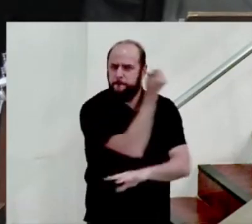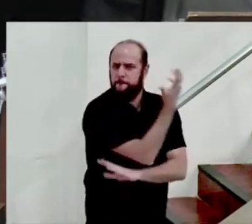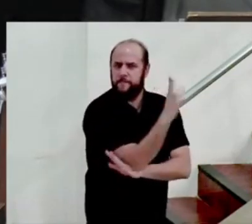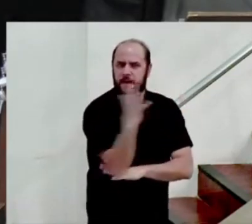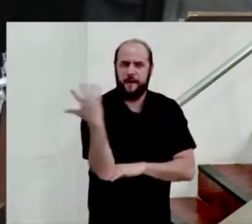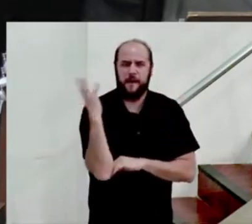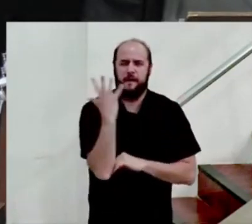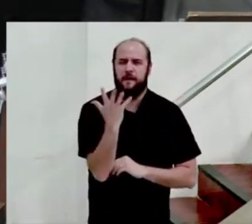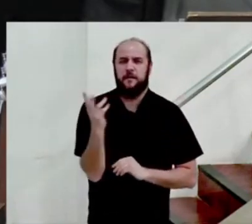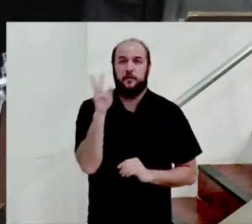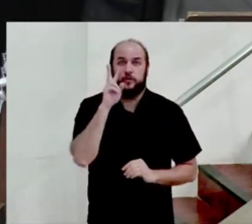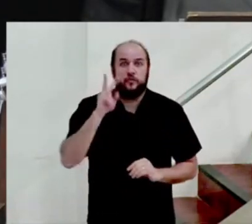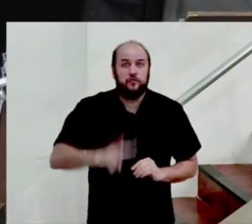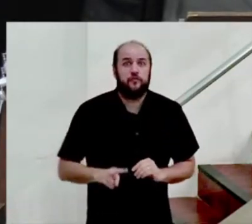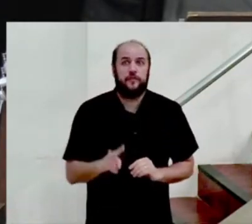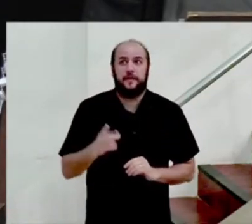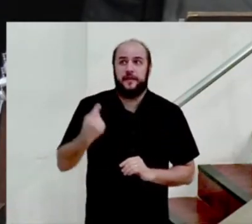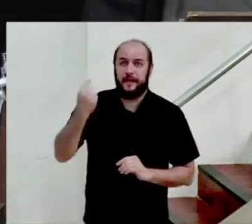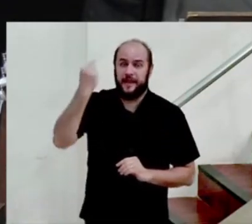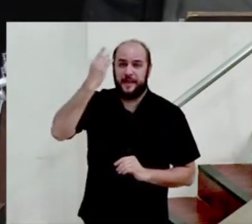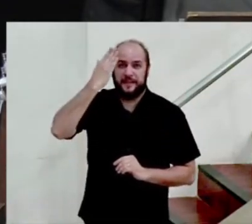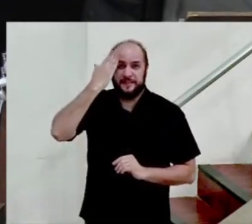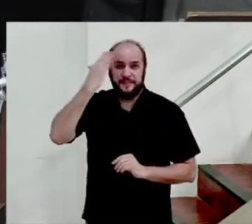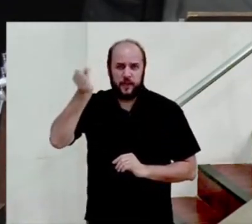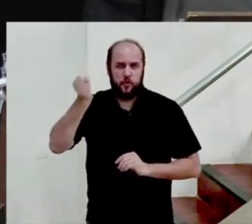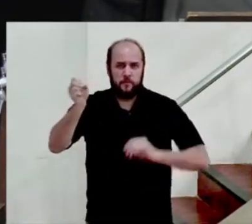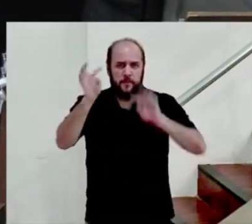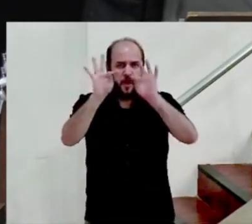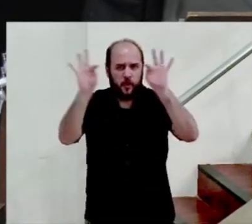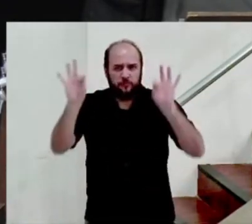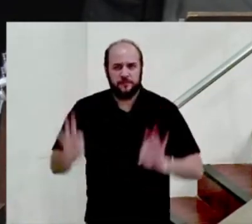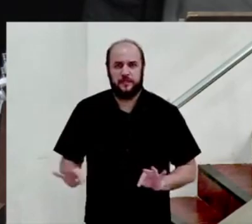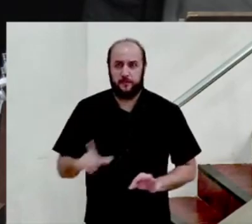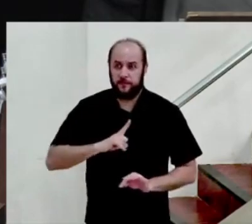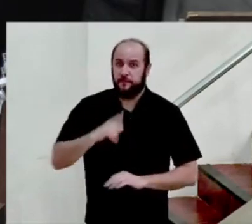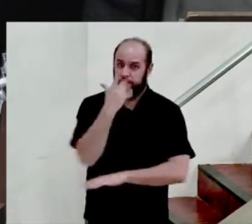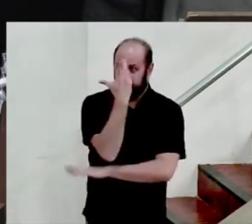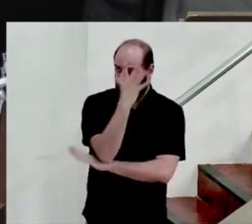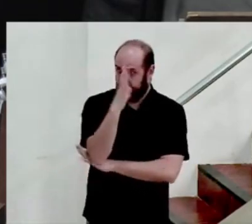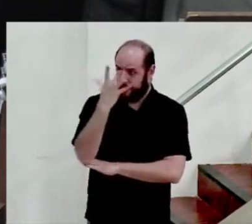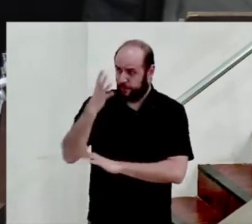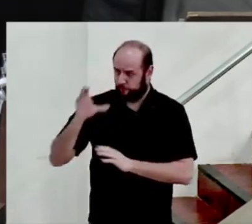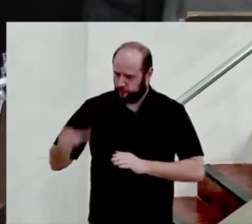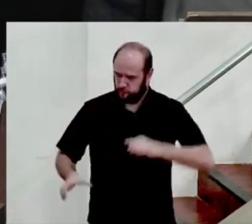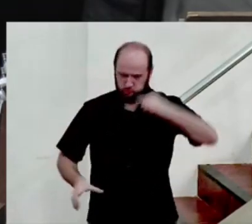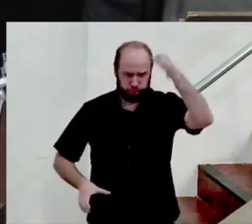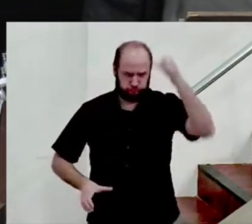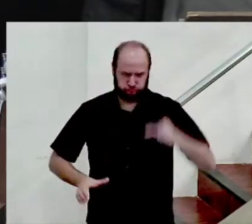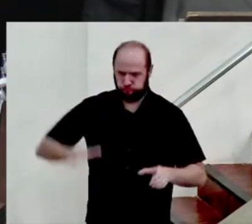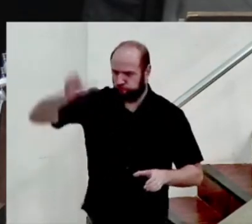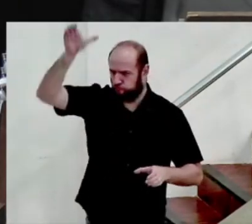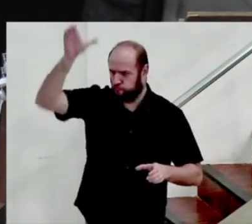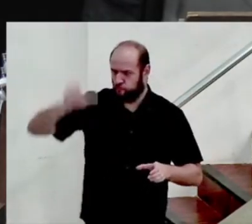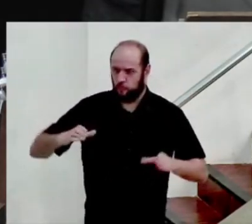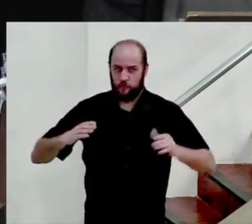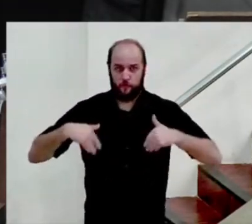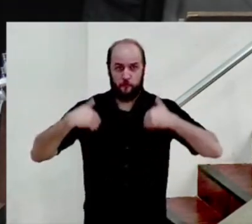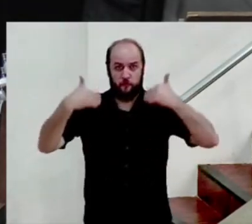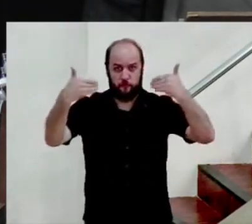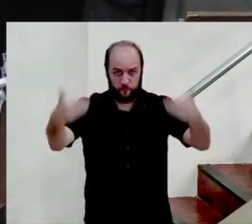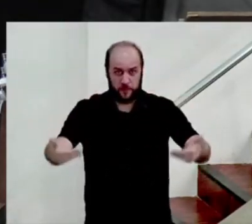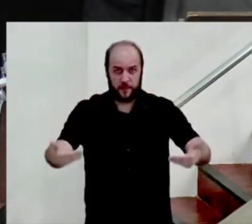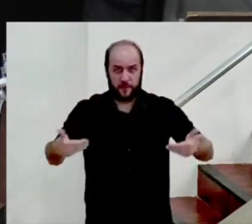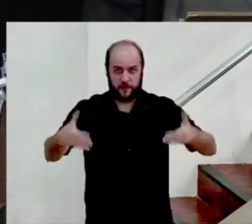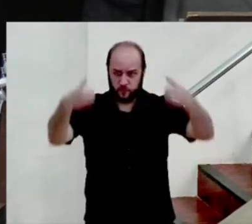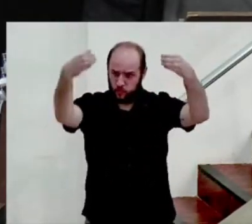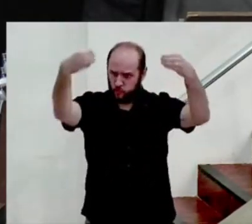olha para o templo de Salomão, não apenas árvores estariam lá, 2 colunas estariam de frente para o templo,